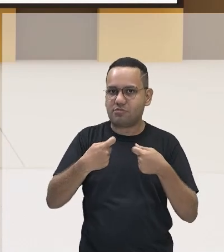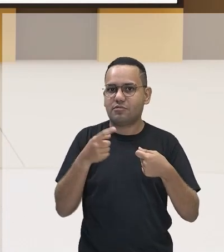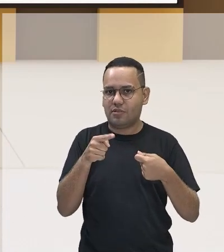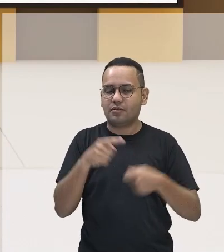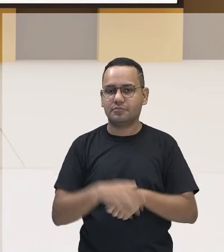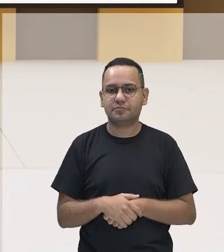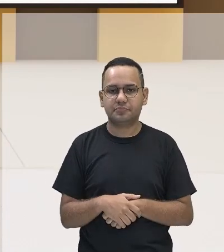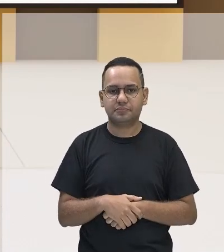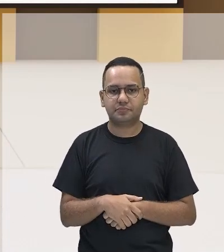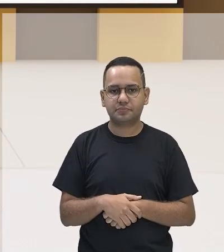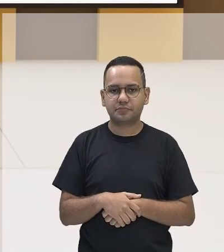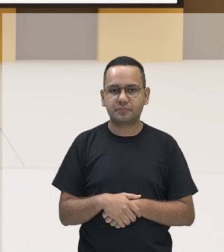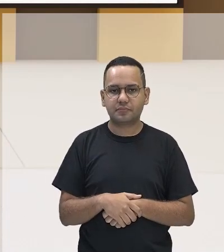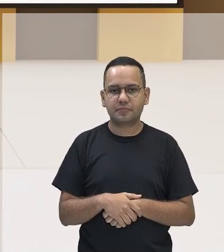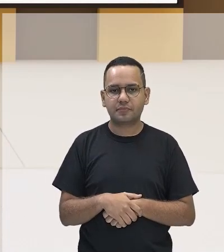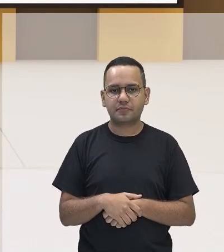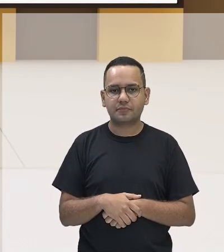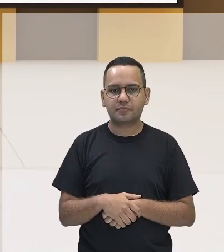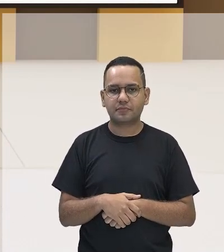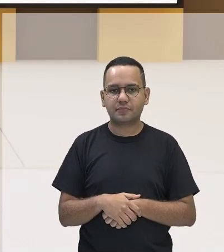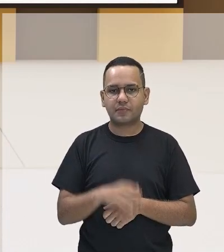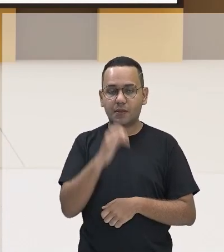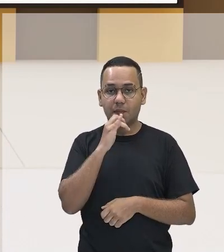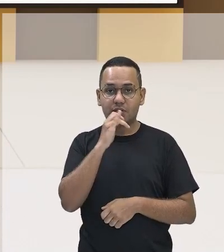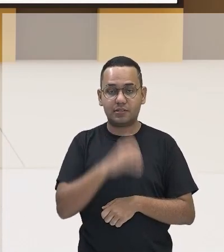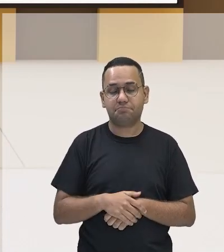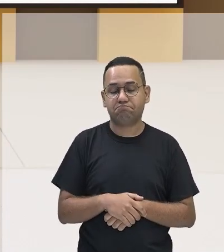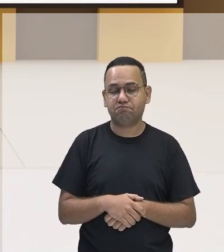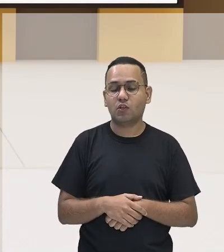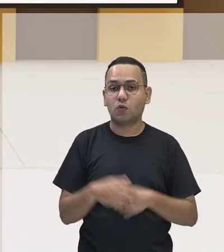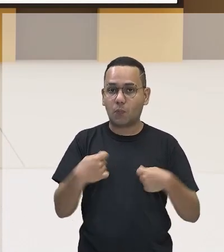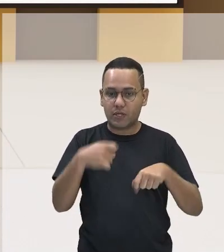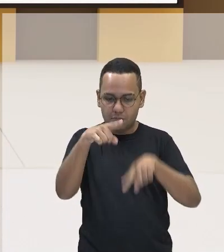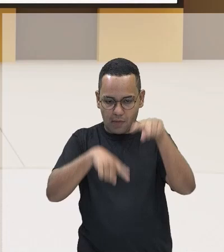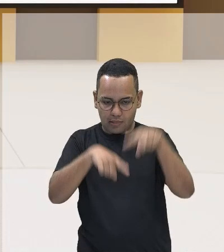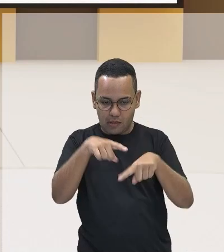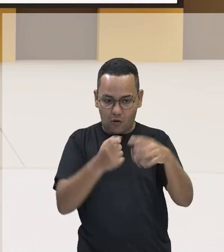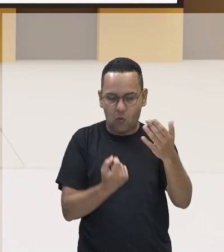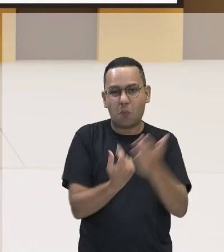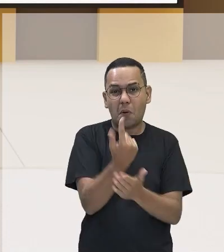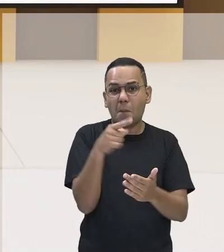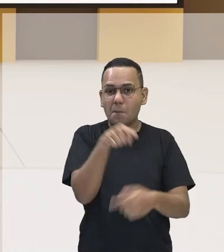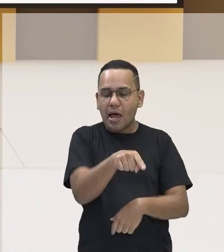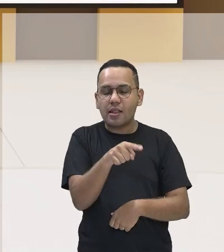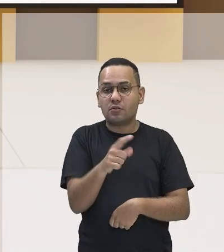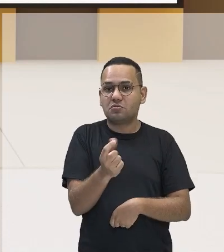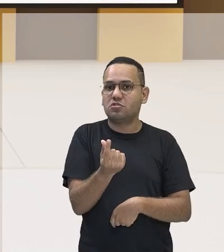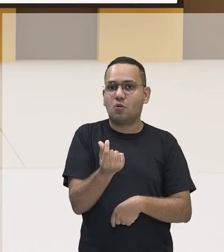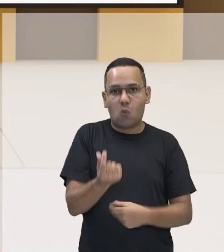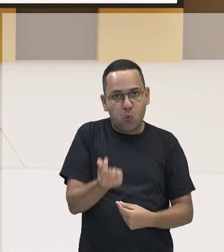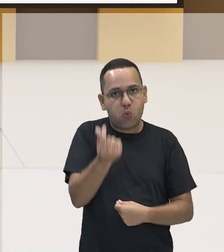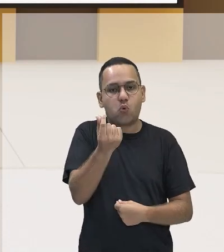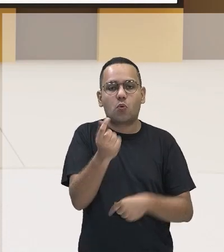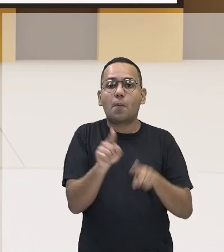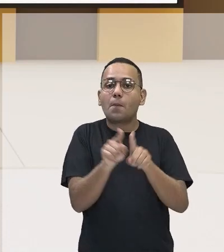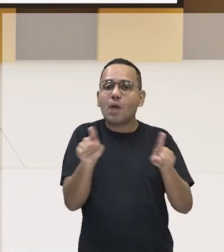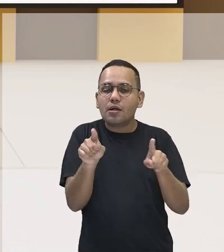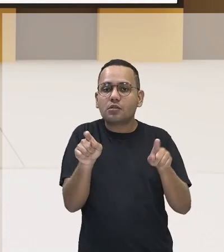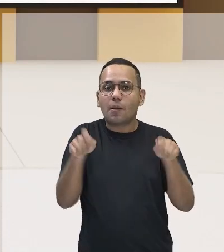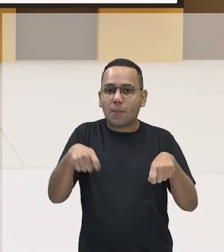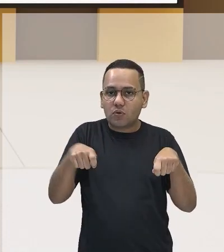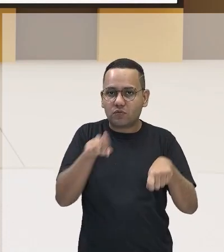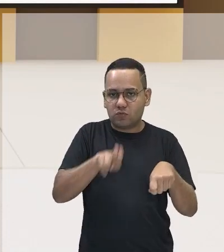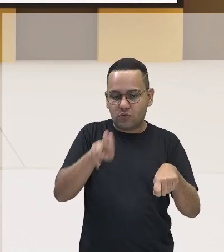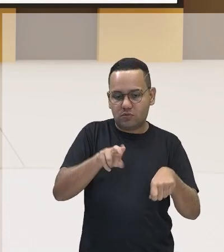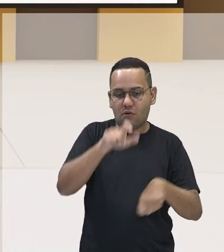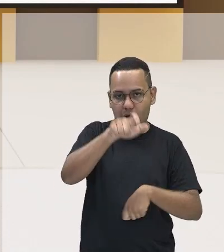uma compra e esse valor desse bem é um valor muito alto. E aí, apenas às vezes com o cartão de crédito, você tem a oportunidade